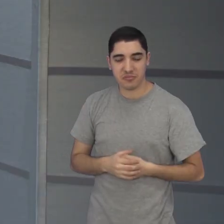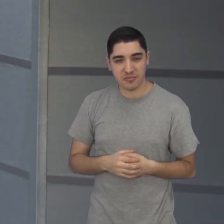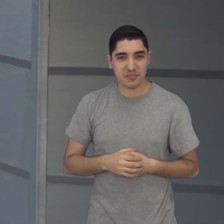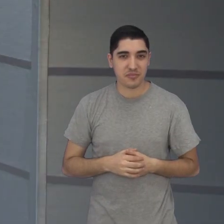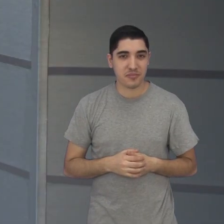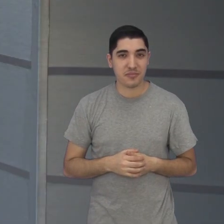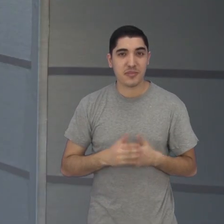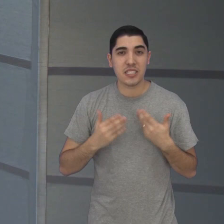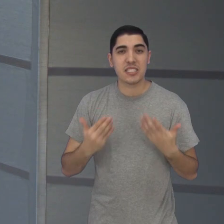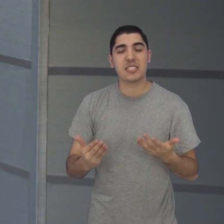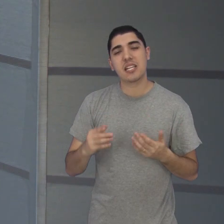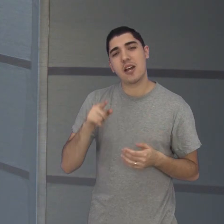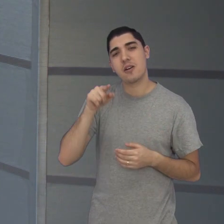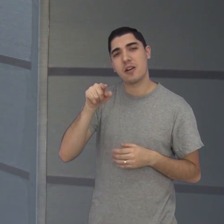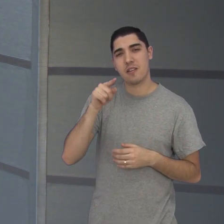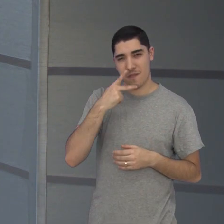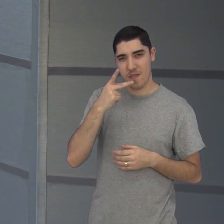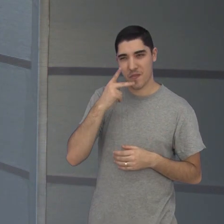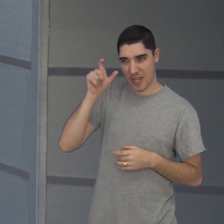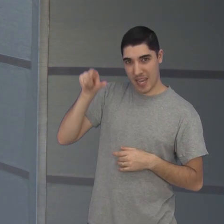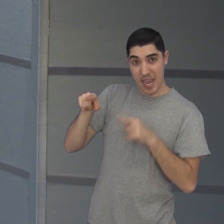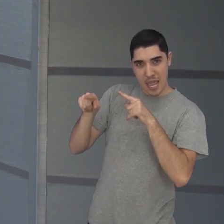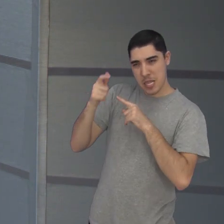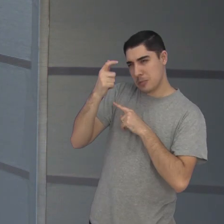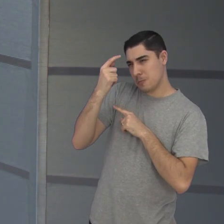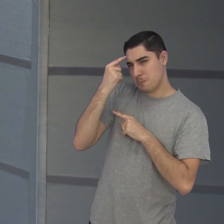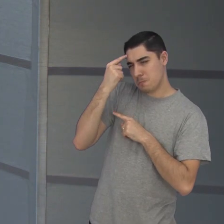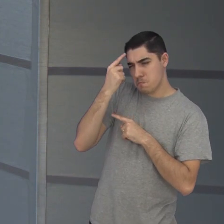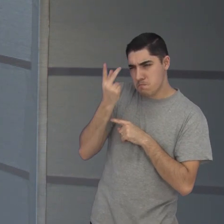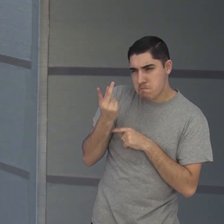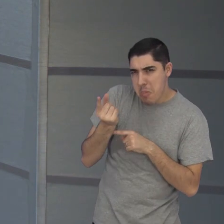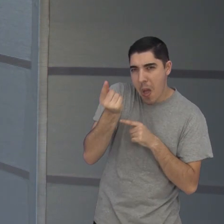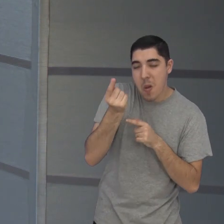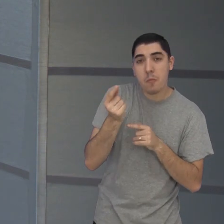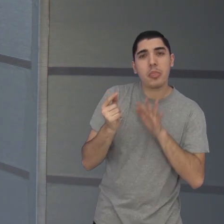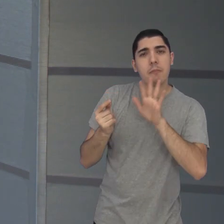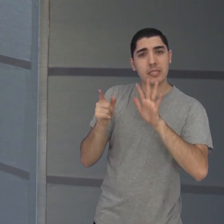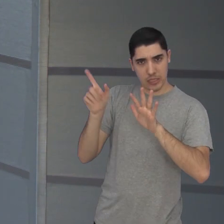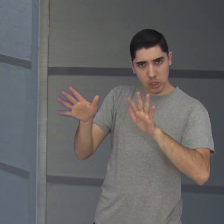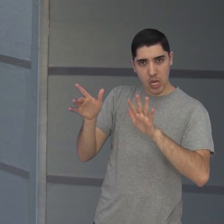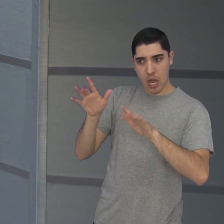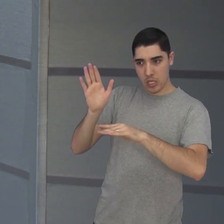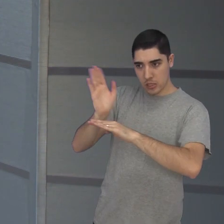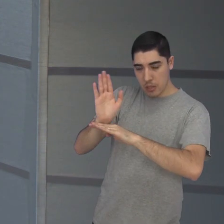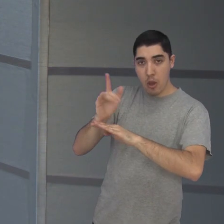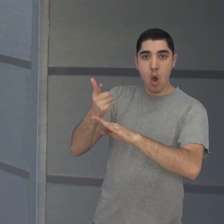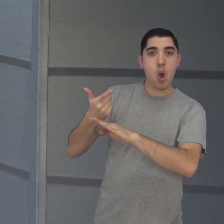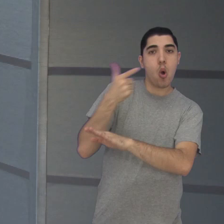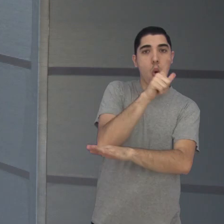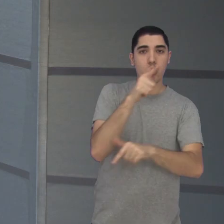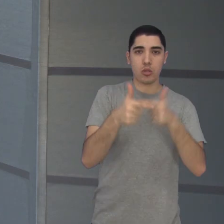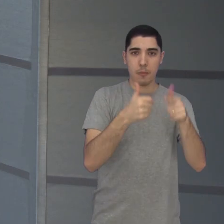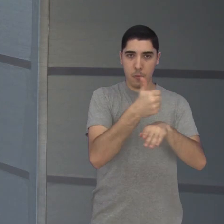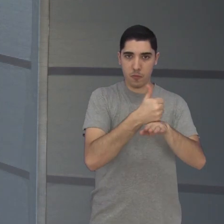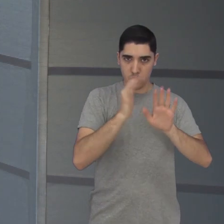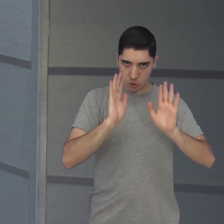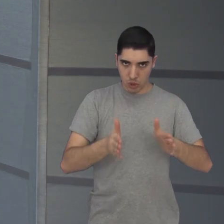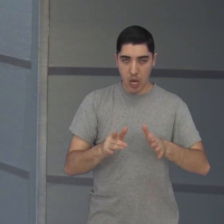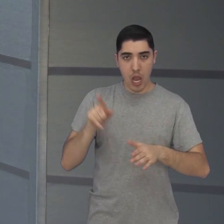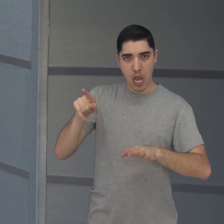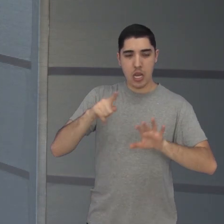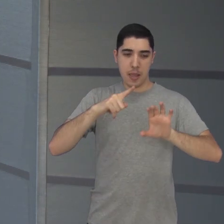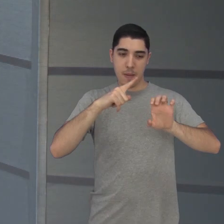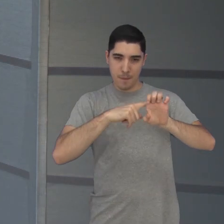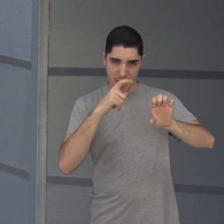E dentre essas sacadas geniais que ele teve outro ramo além de cinema? Você disse que ele foi